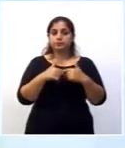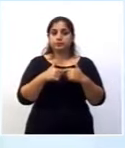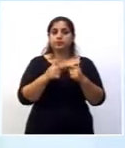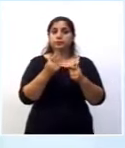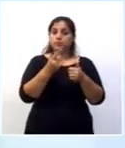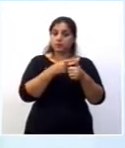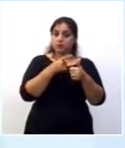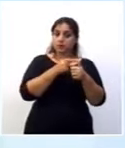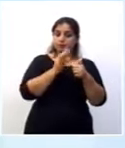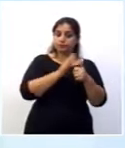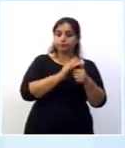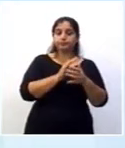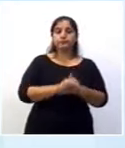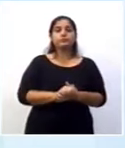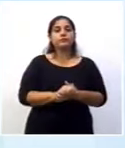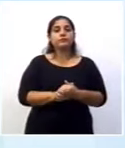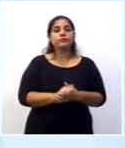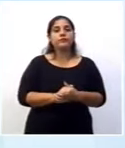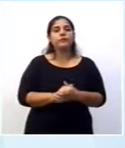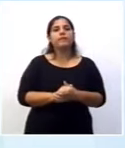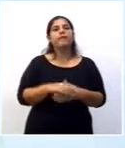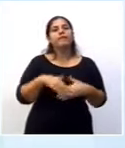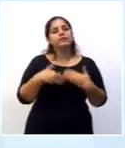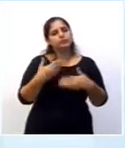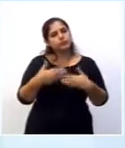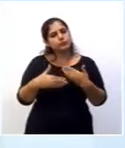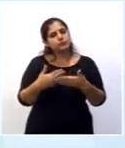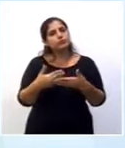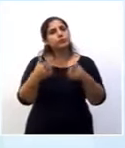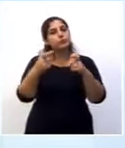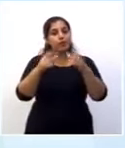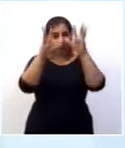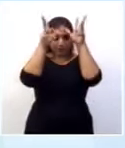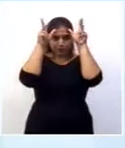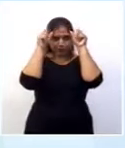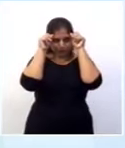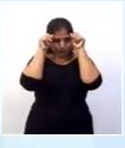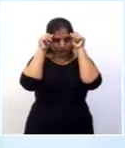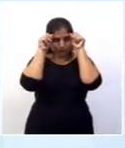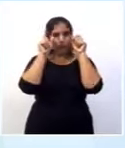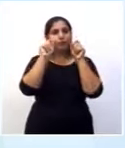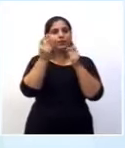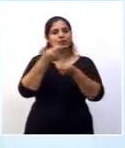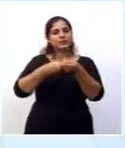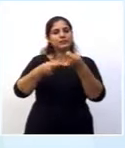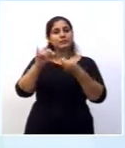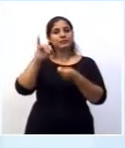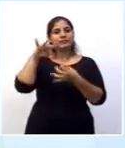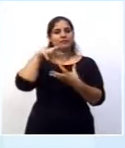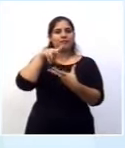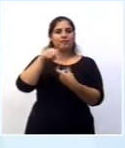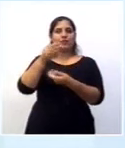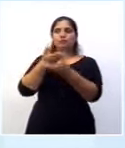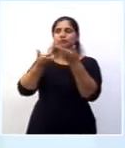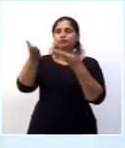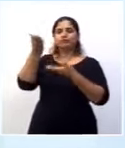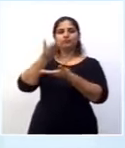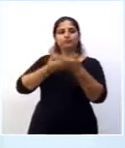primeiro momento. E consolidou aí, né, a região amazônica no mercado internacional, o